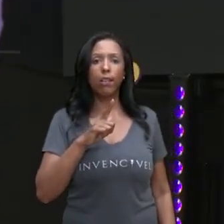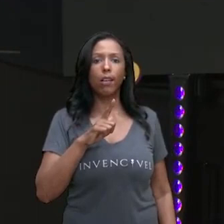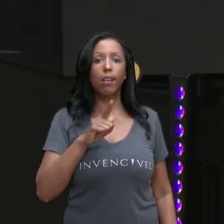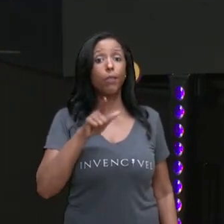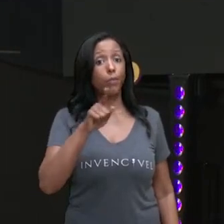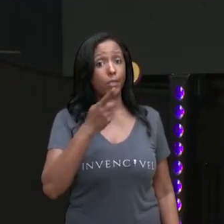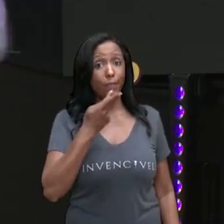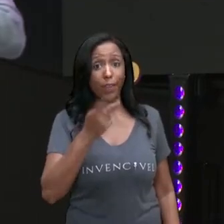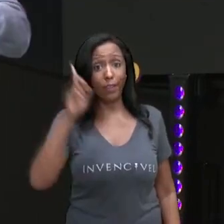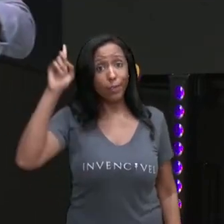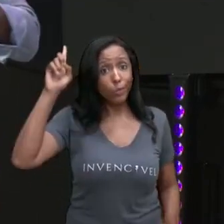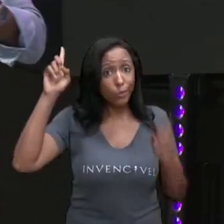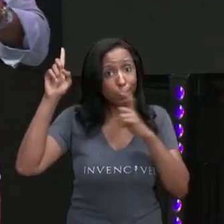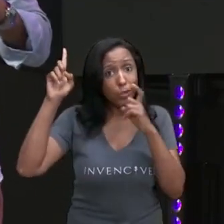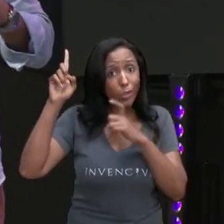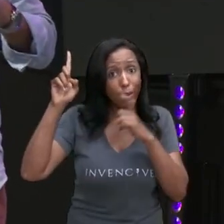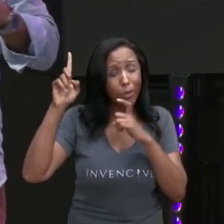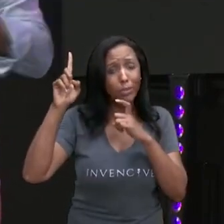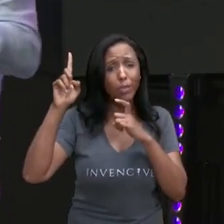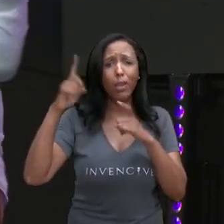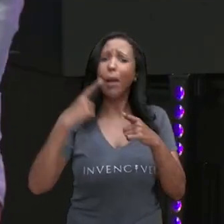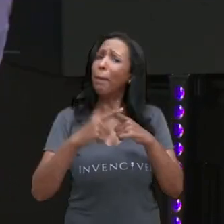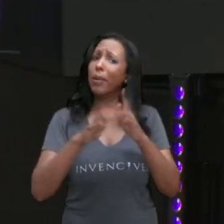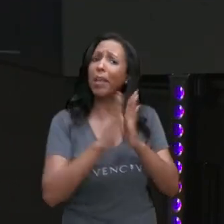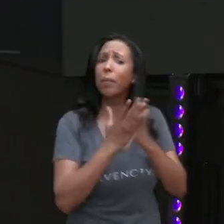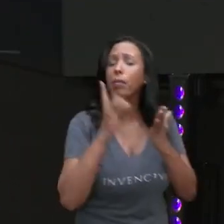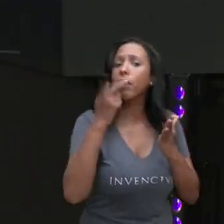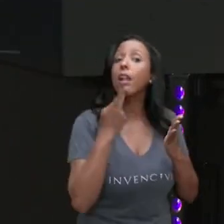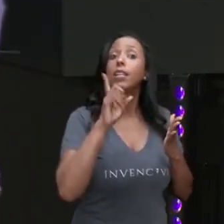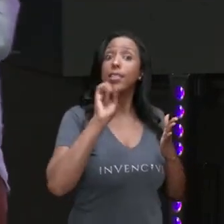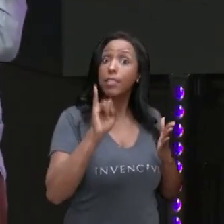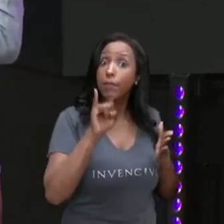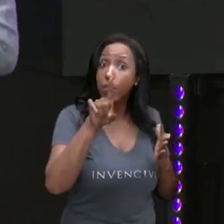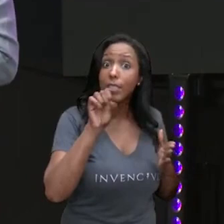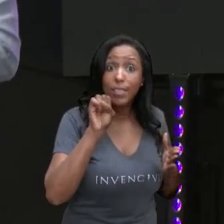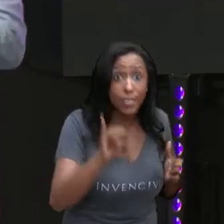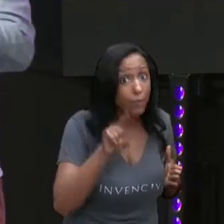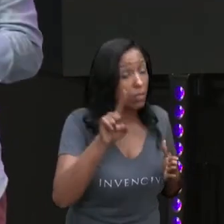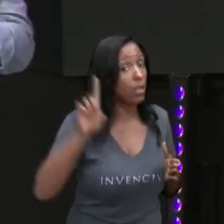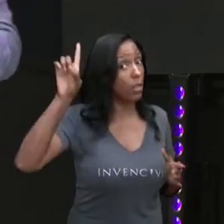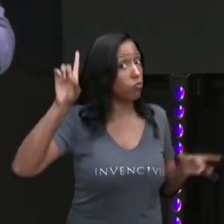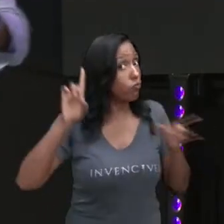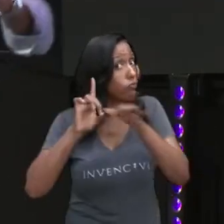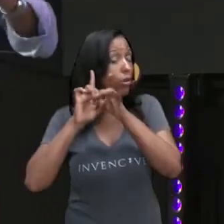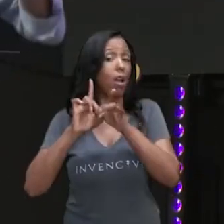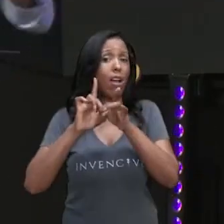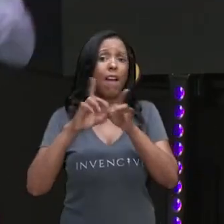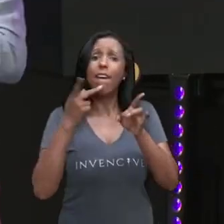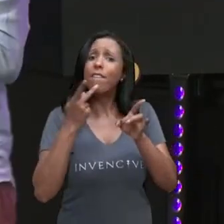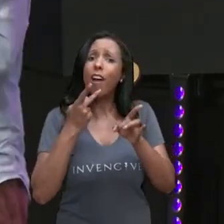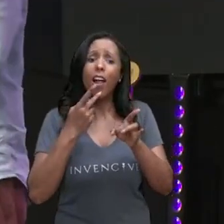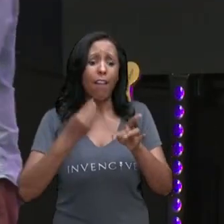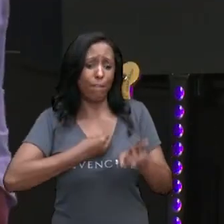em falar que quem está em Cristo, nova criatura é, as coisas velhas já passaram, eis que tudo se fez novo. É o que a